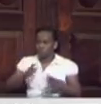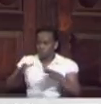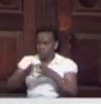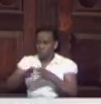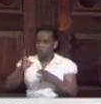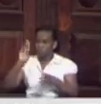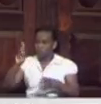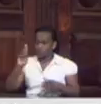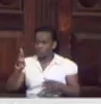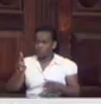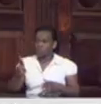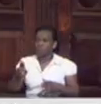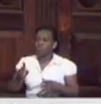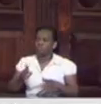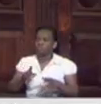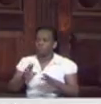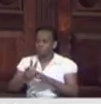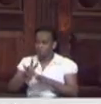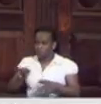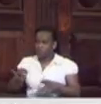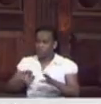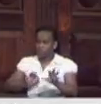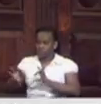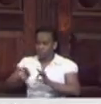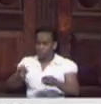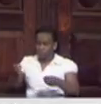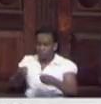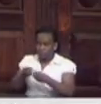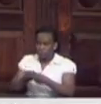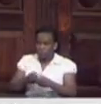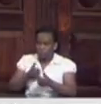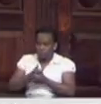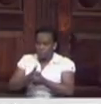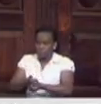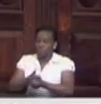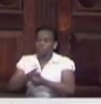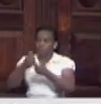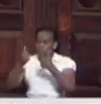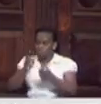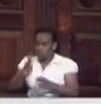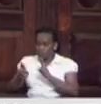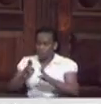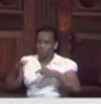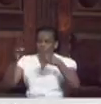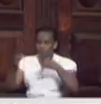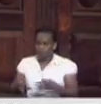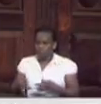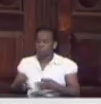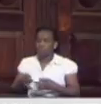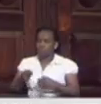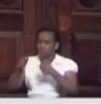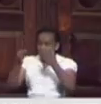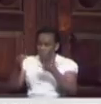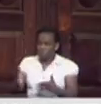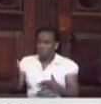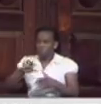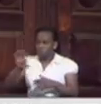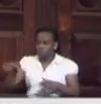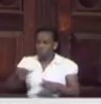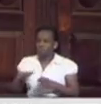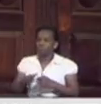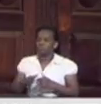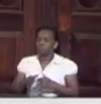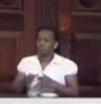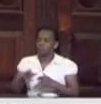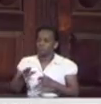coordenadoria já vai estar próxima, dando uma resposta efetiva, dando justificativas, não